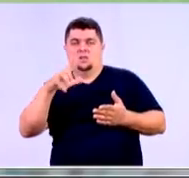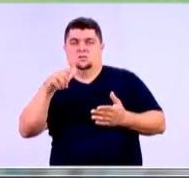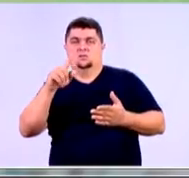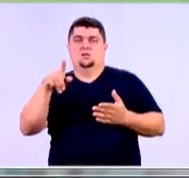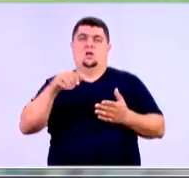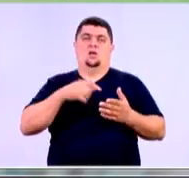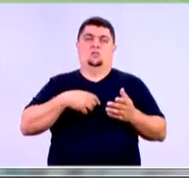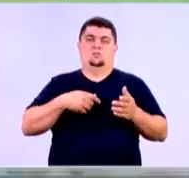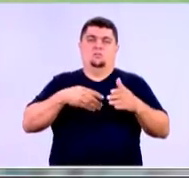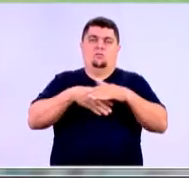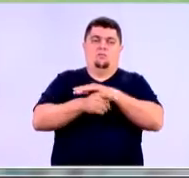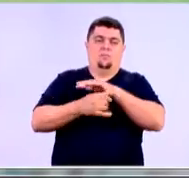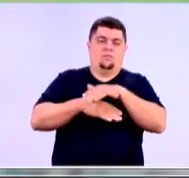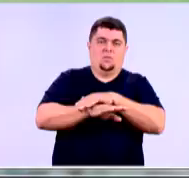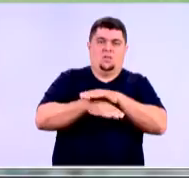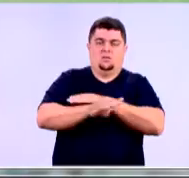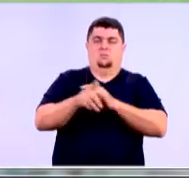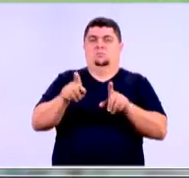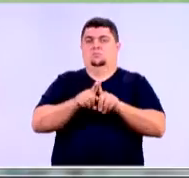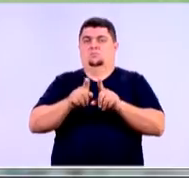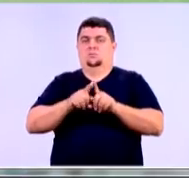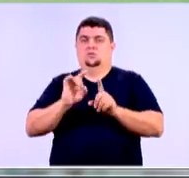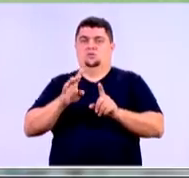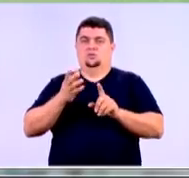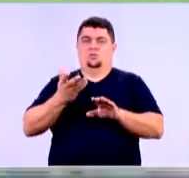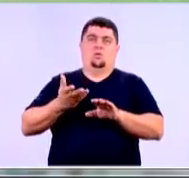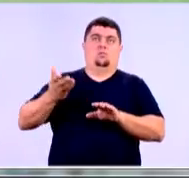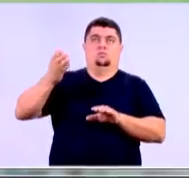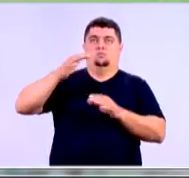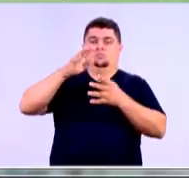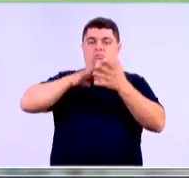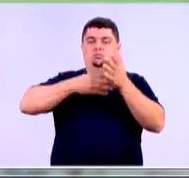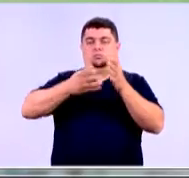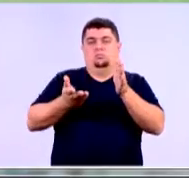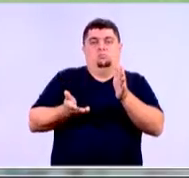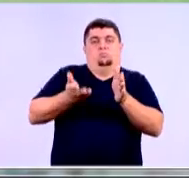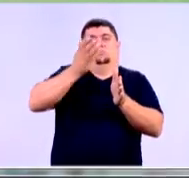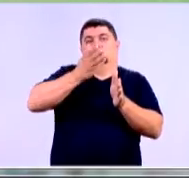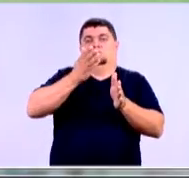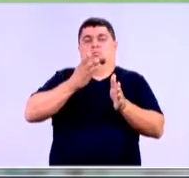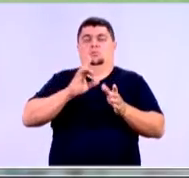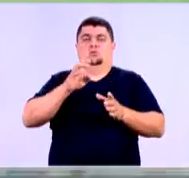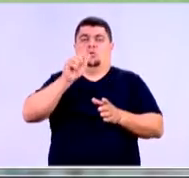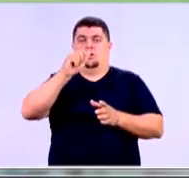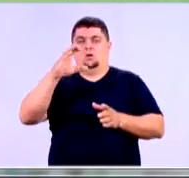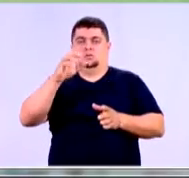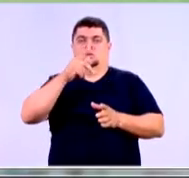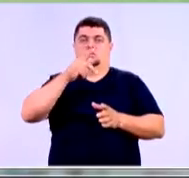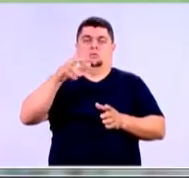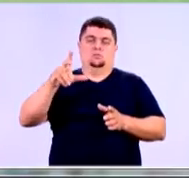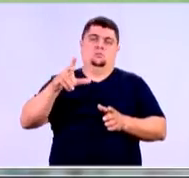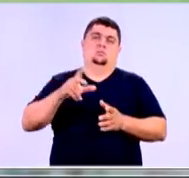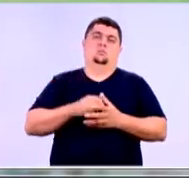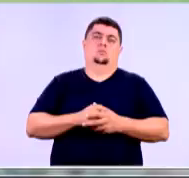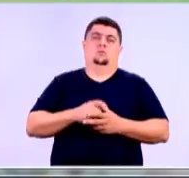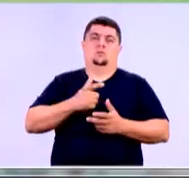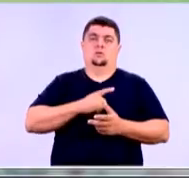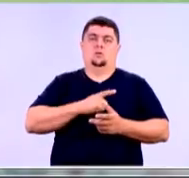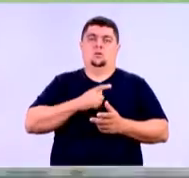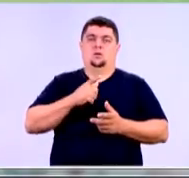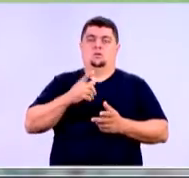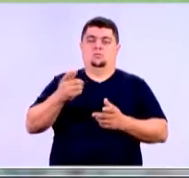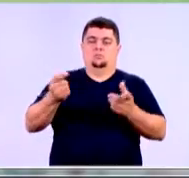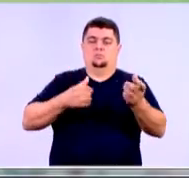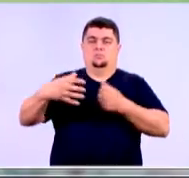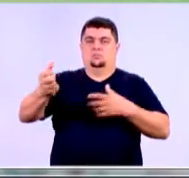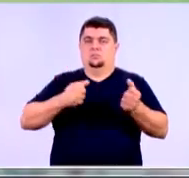de investimentos e do diferido. Nós apenas estamos olhando o seu ativo circulante e ativo de longo prazo. Quais são os seus direitos que ela tem a receber,